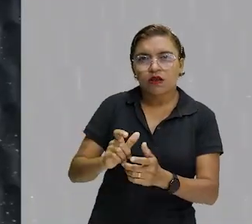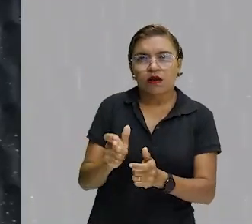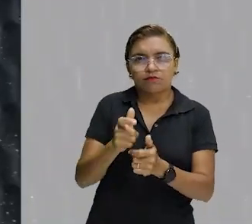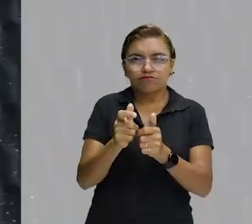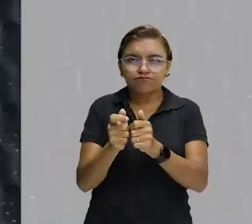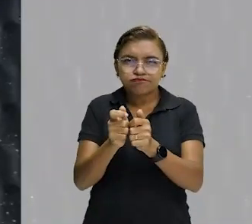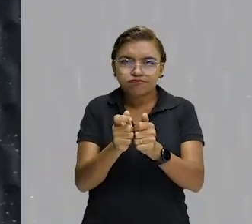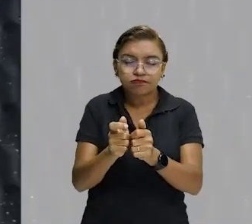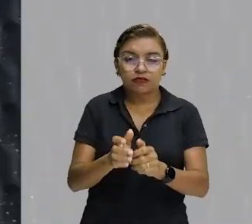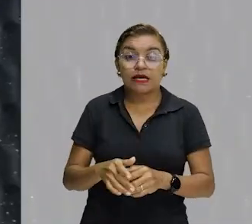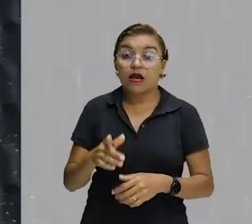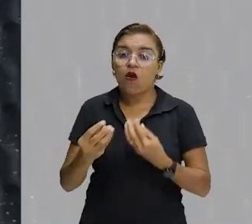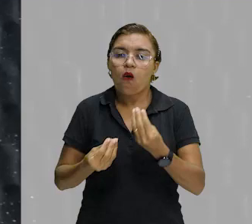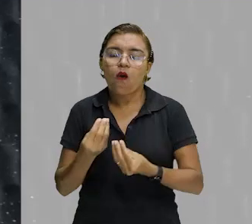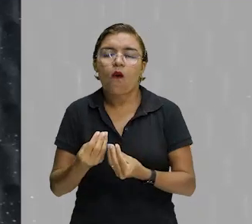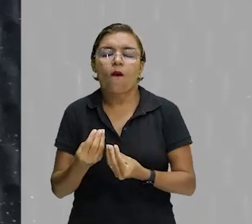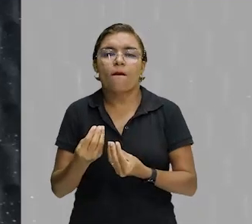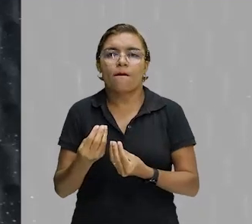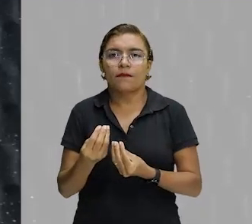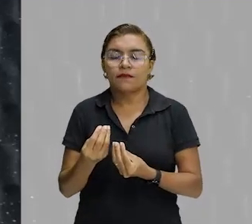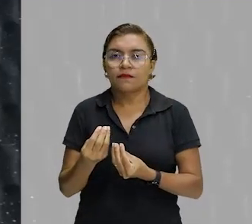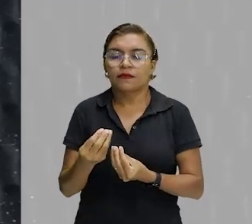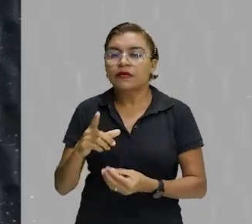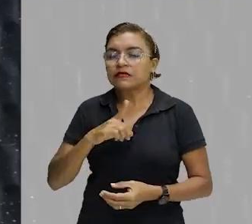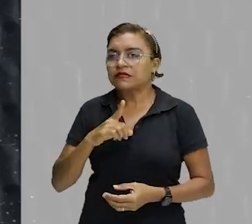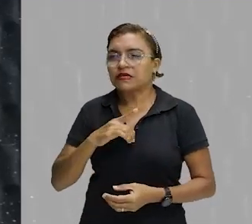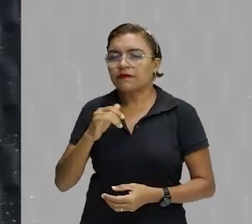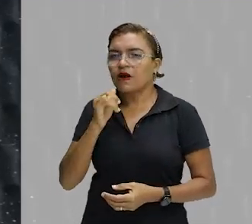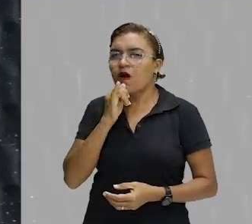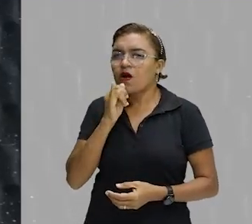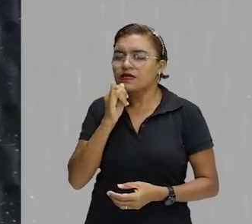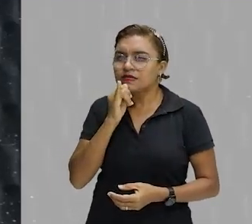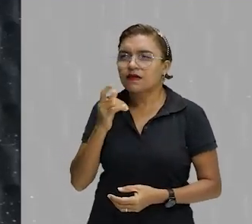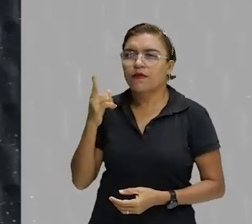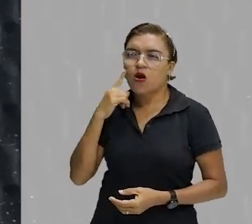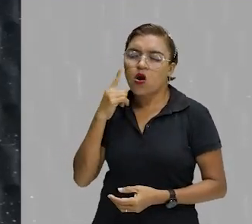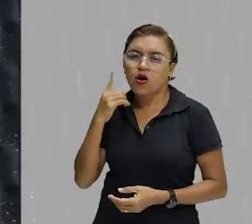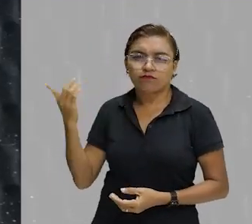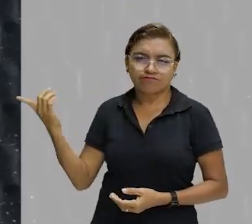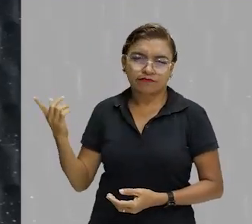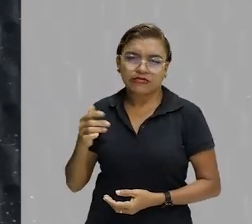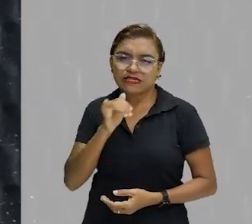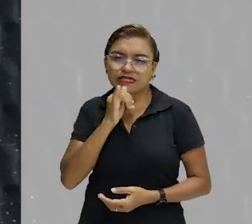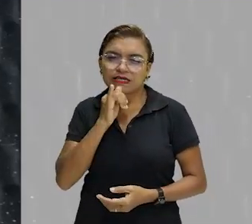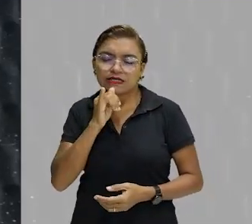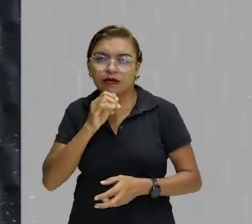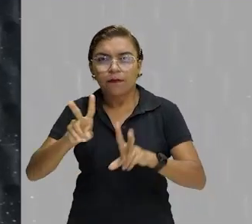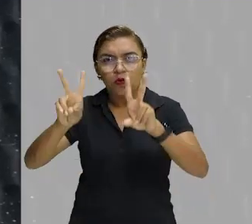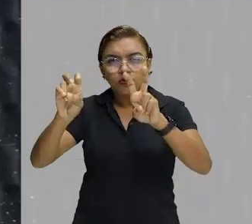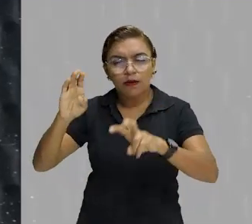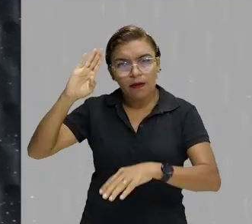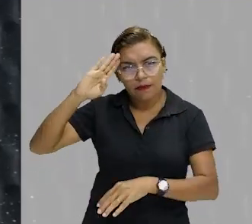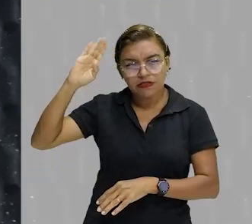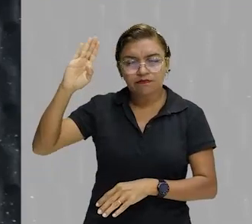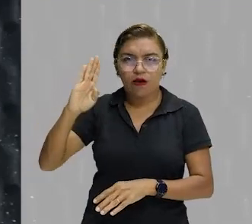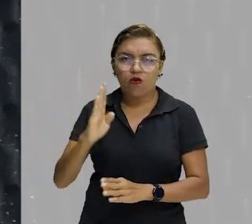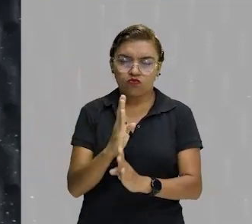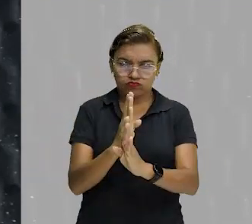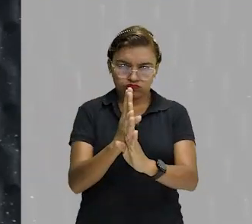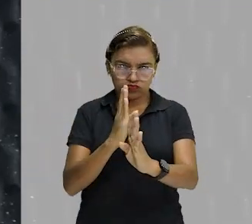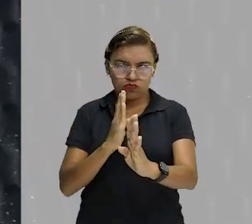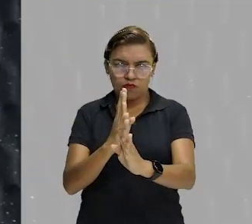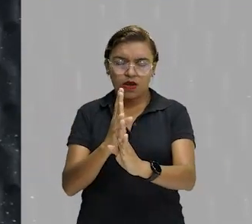serve. Gente, nunca coloquem, é cansativo, dá para colocar, nunca coloque o tema principal a ser fotografado no meio. Por